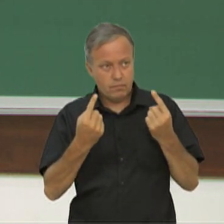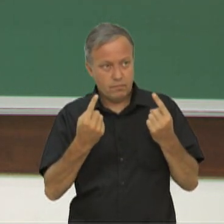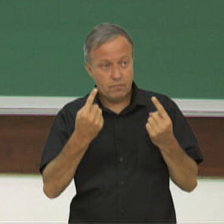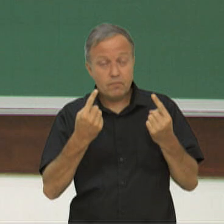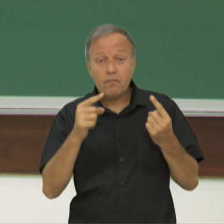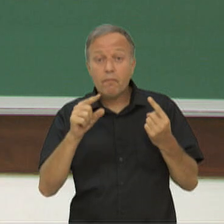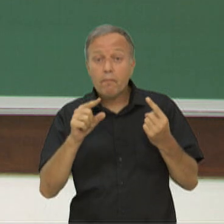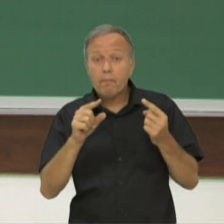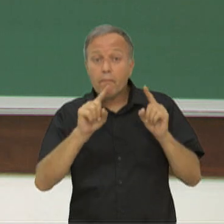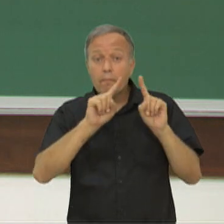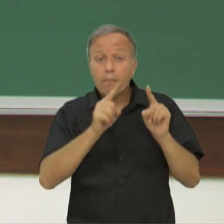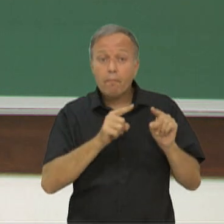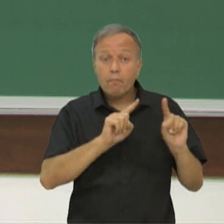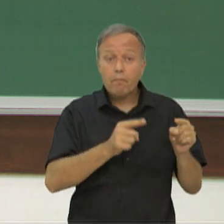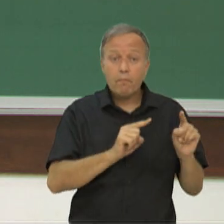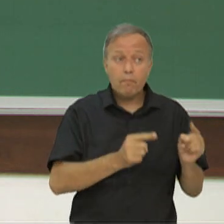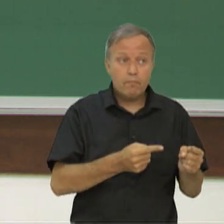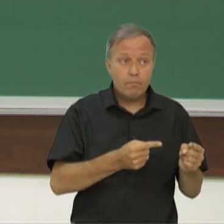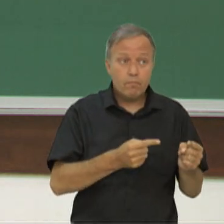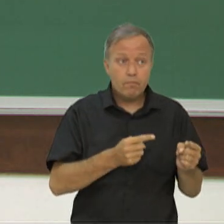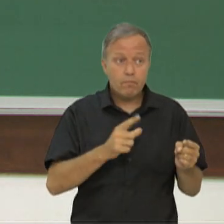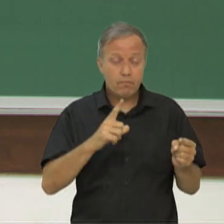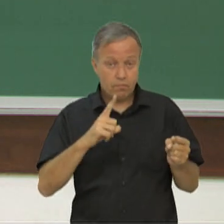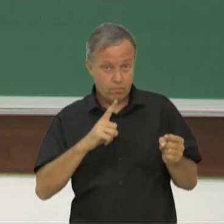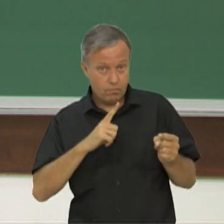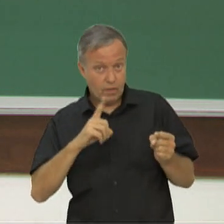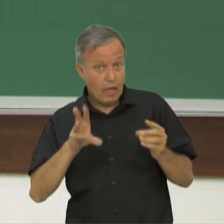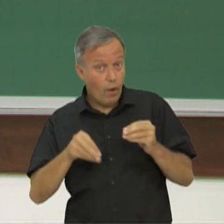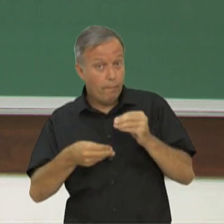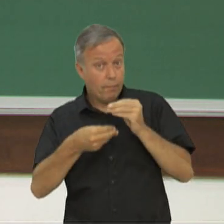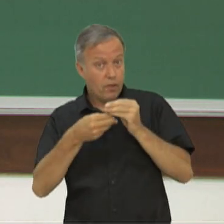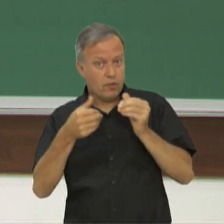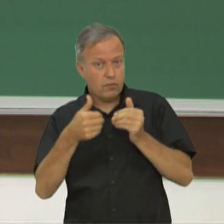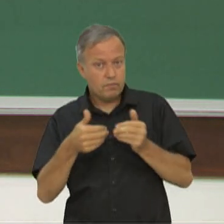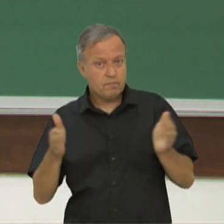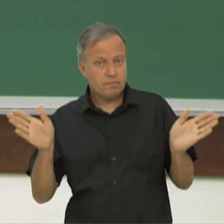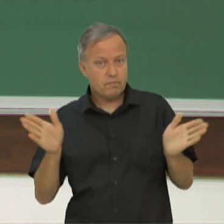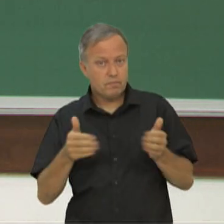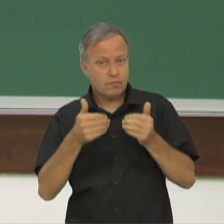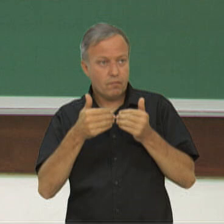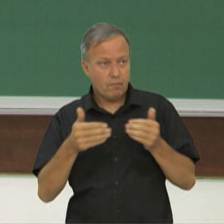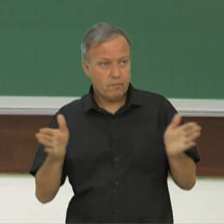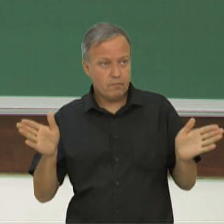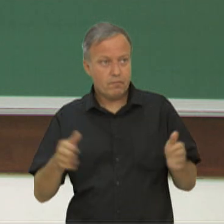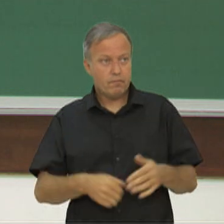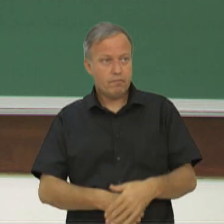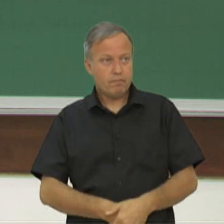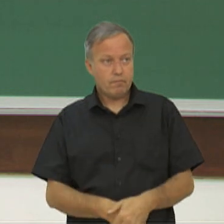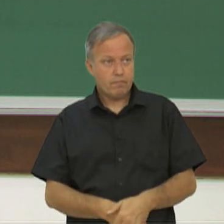dessas alternativas aí passou a fazer parte do balé? Vamos lá? Olha só.